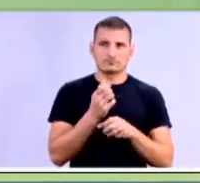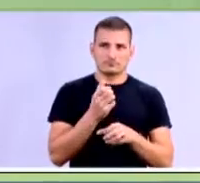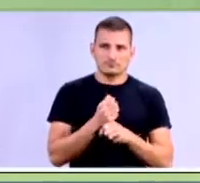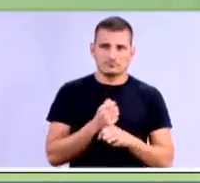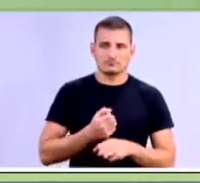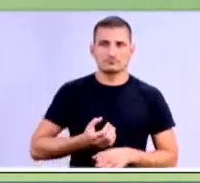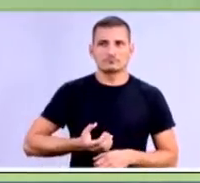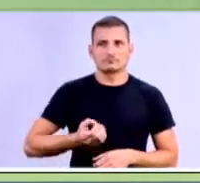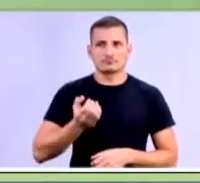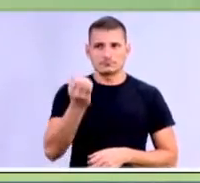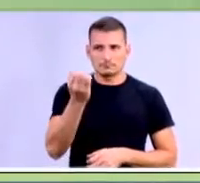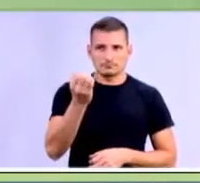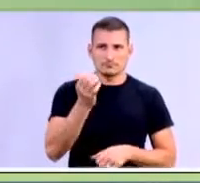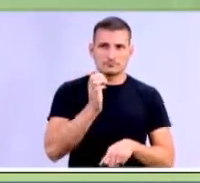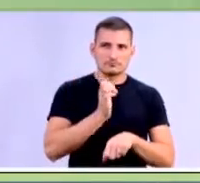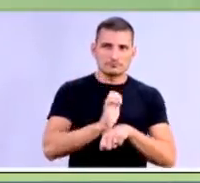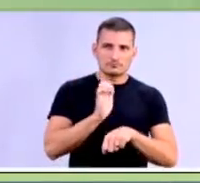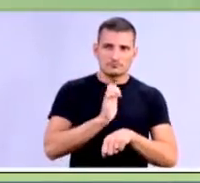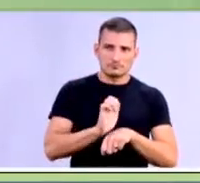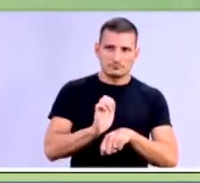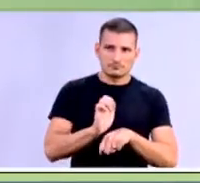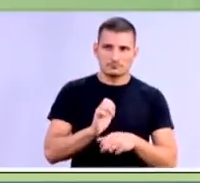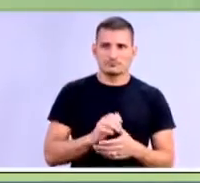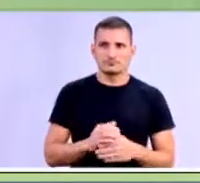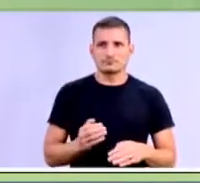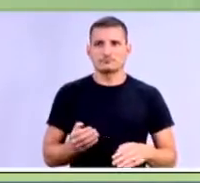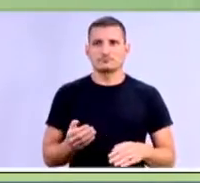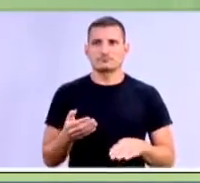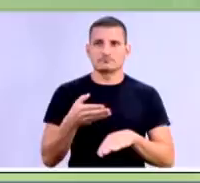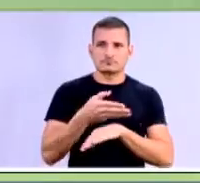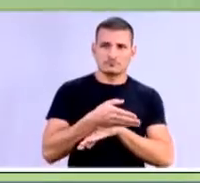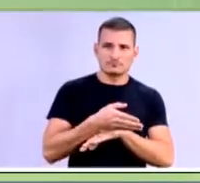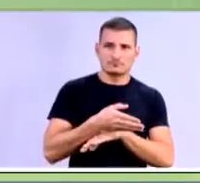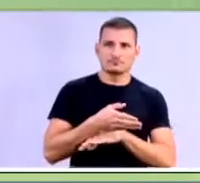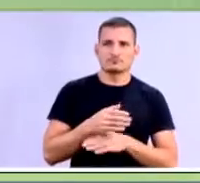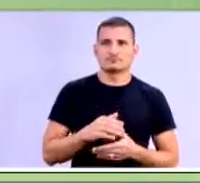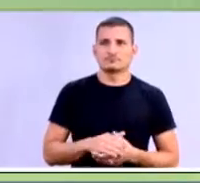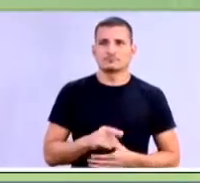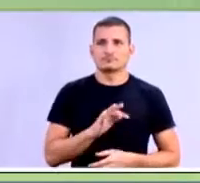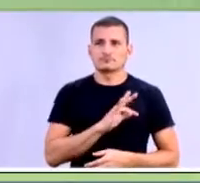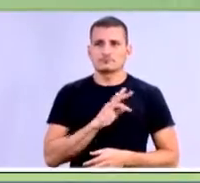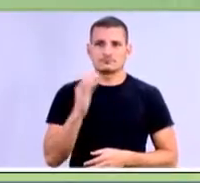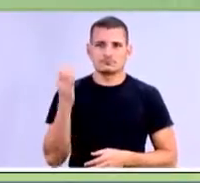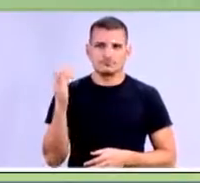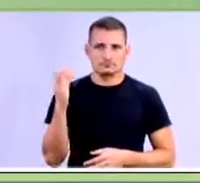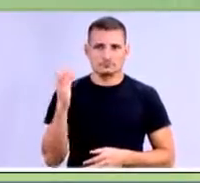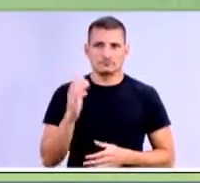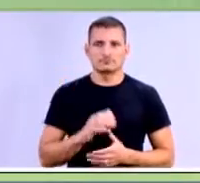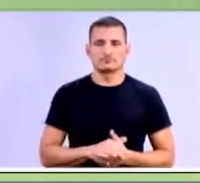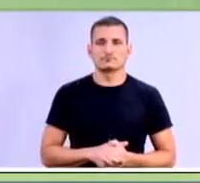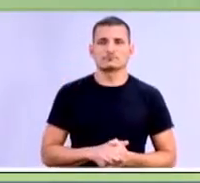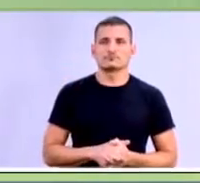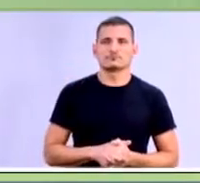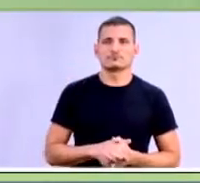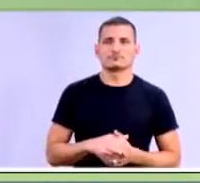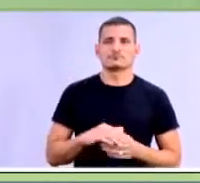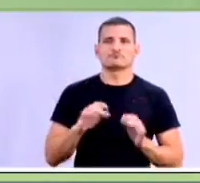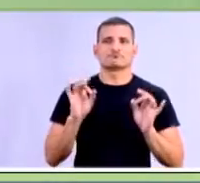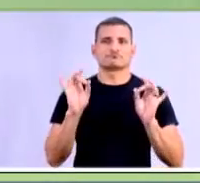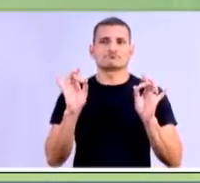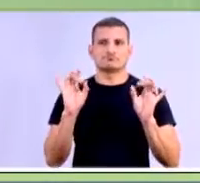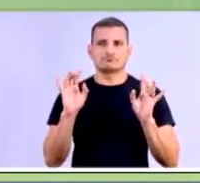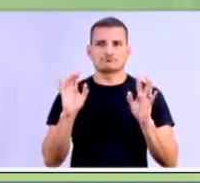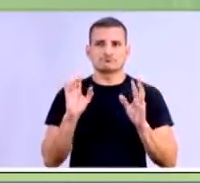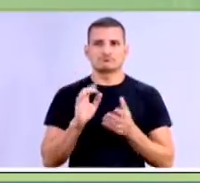Administrativos, de viagem, de estágio, de visita, técnico-científica, visitas técnicas científicas e